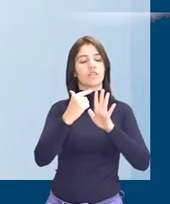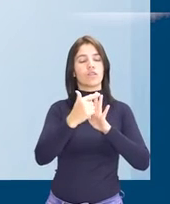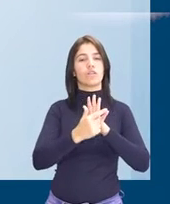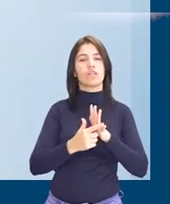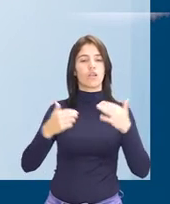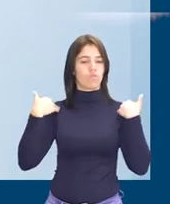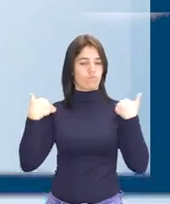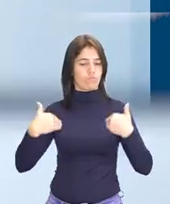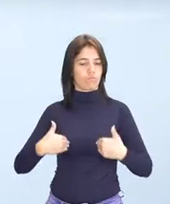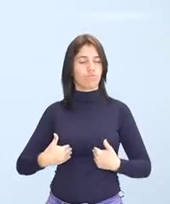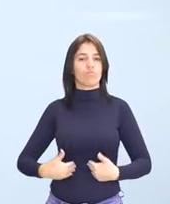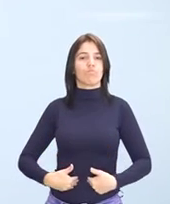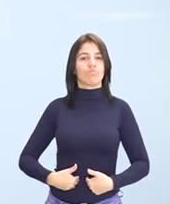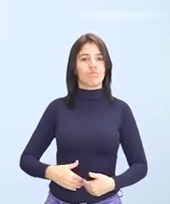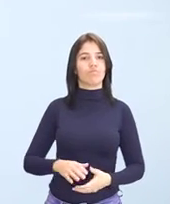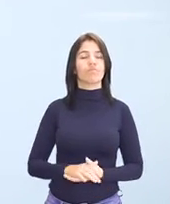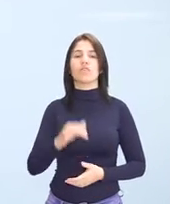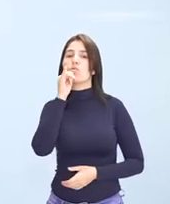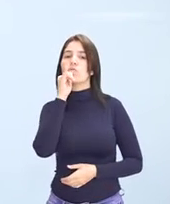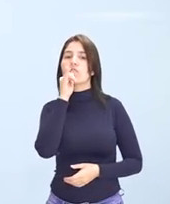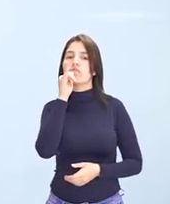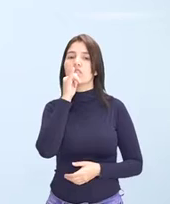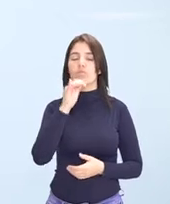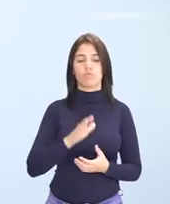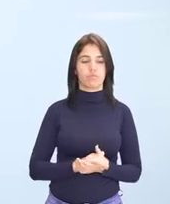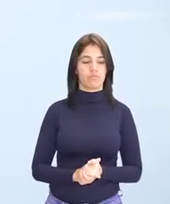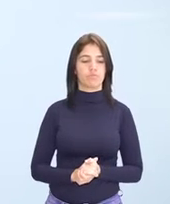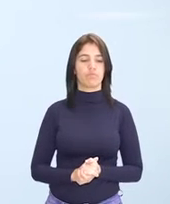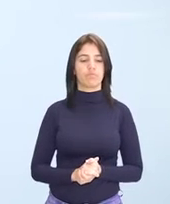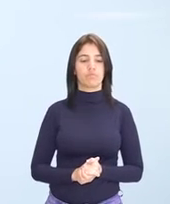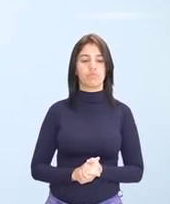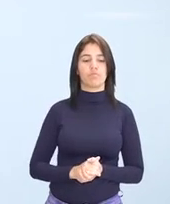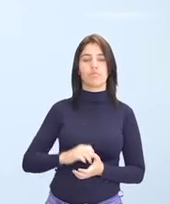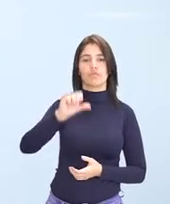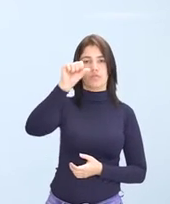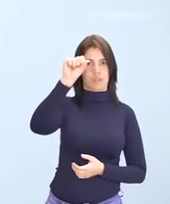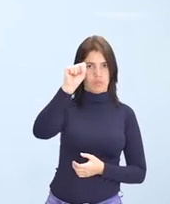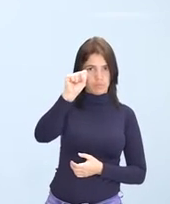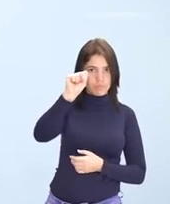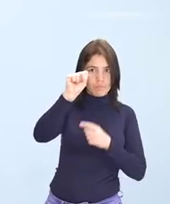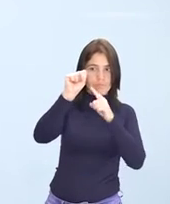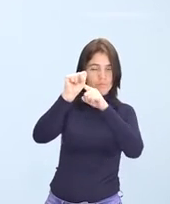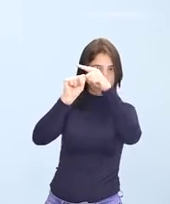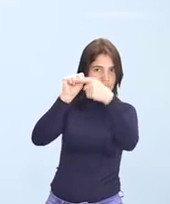de articulação. Um exemplo seria a mão em S.